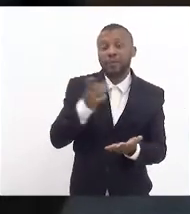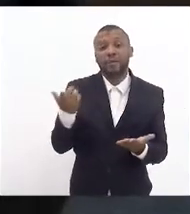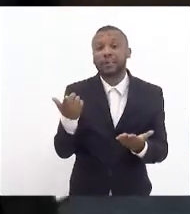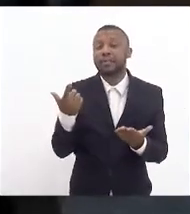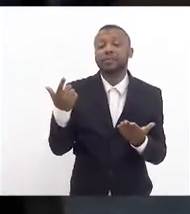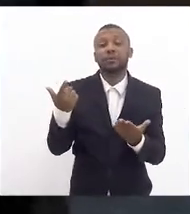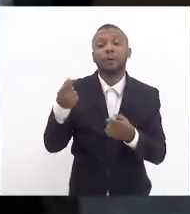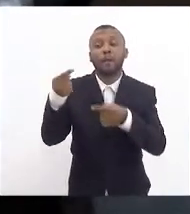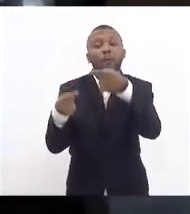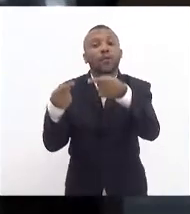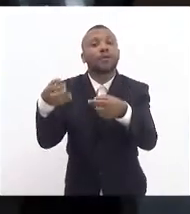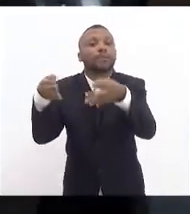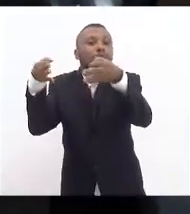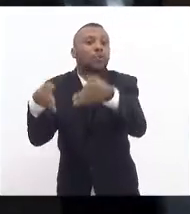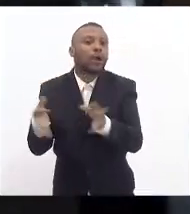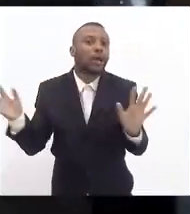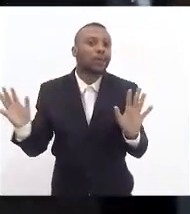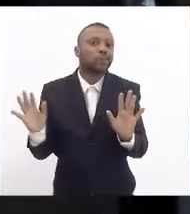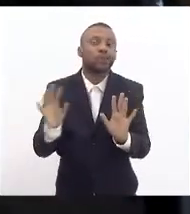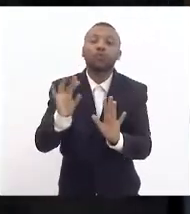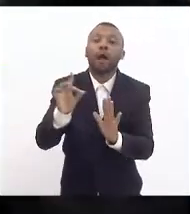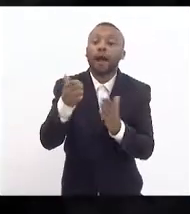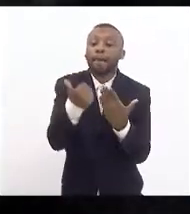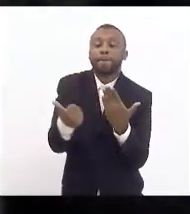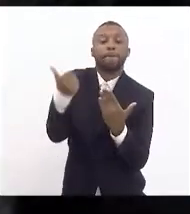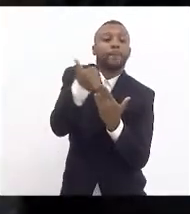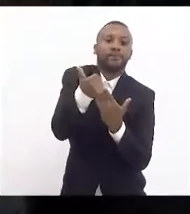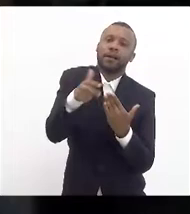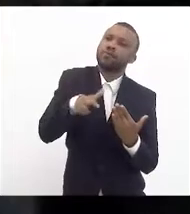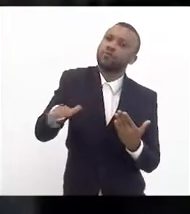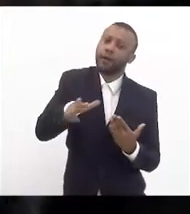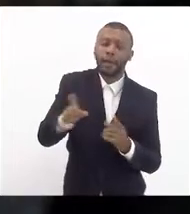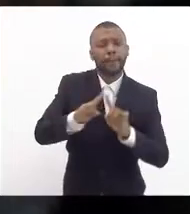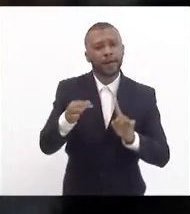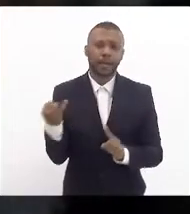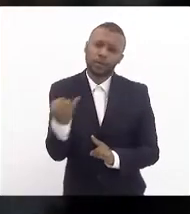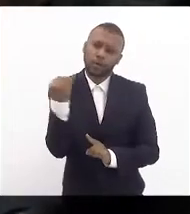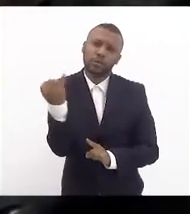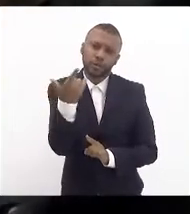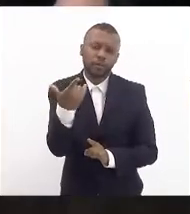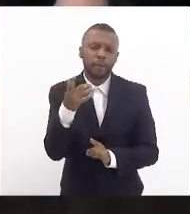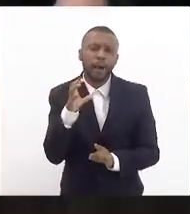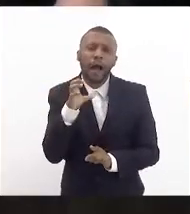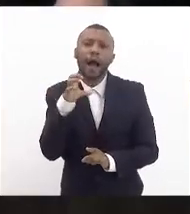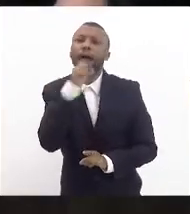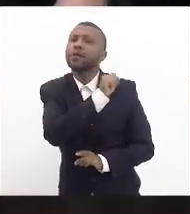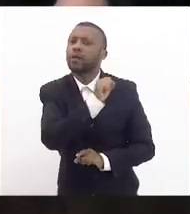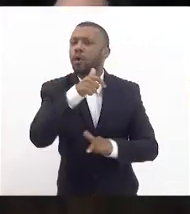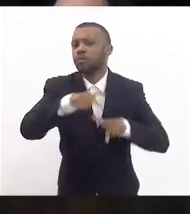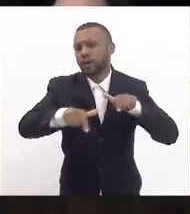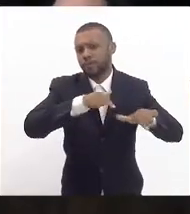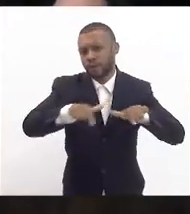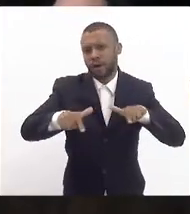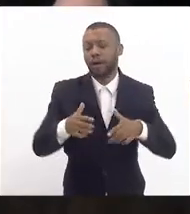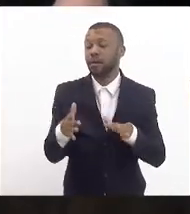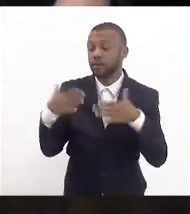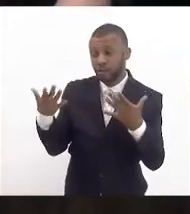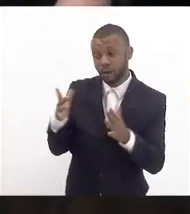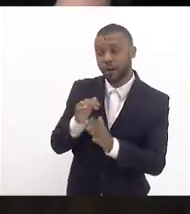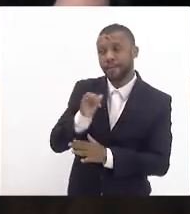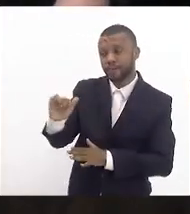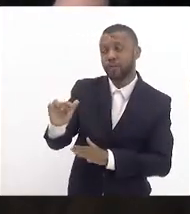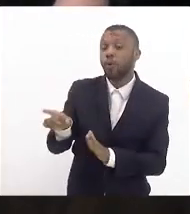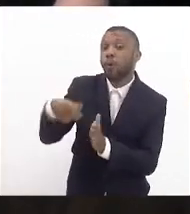não tenho, não. Que tenha. Eu... Não é privilégio, mas é necessário para o trabalho, presidente. O que eu já combinei com